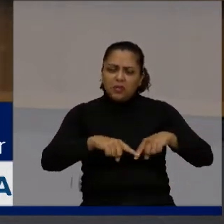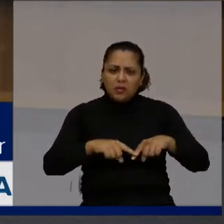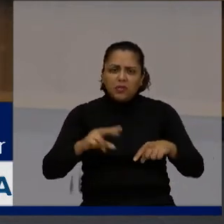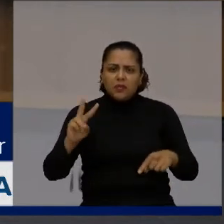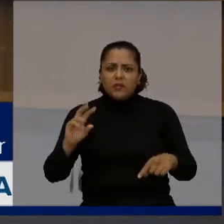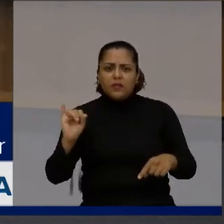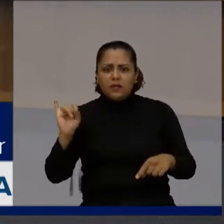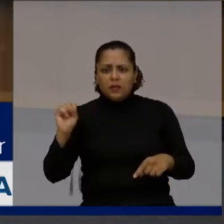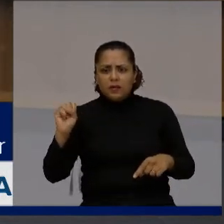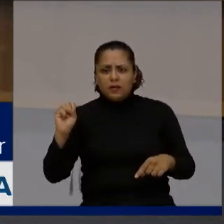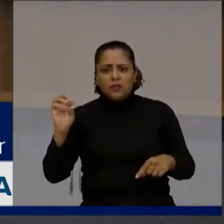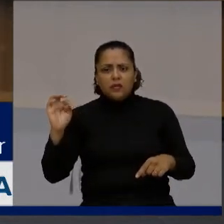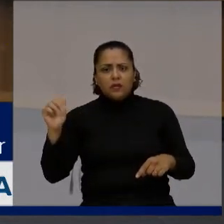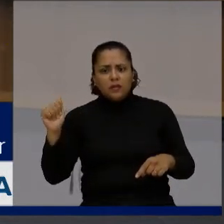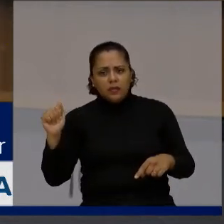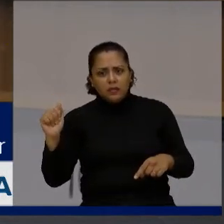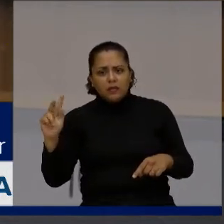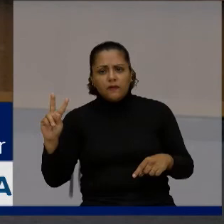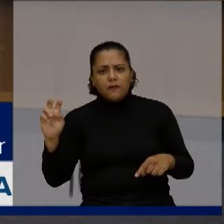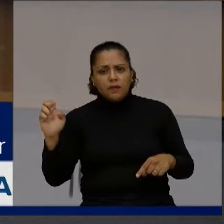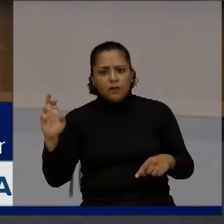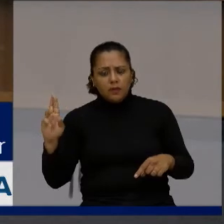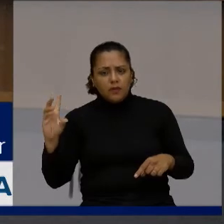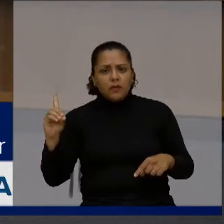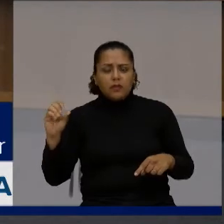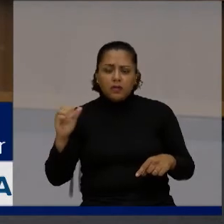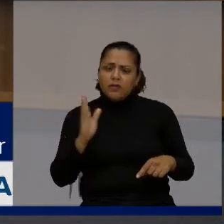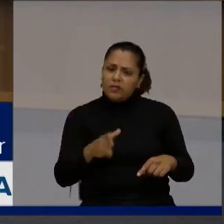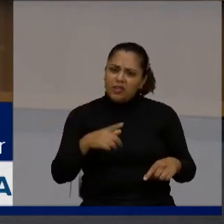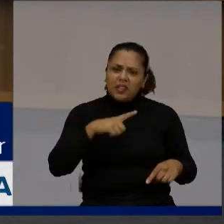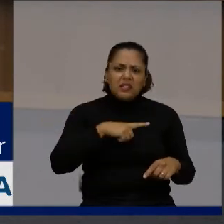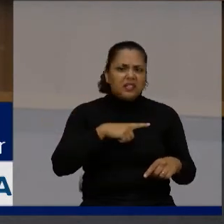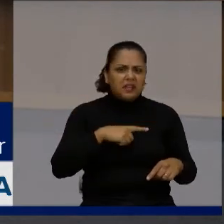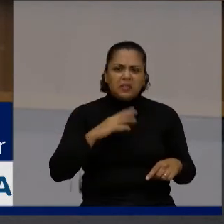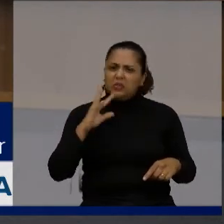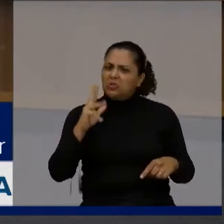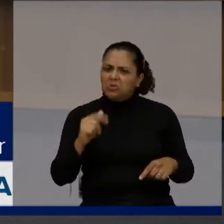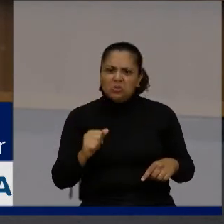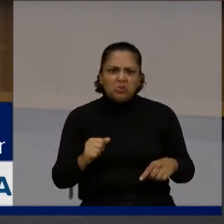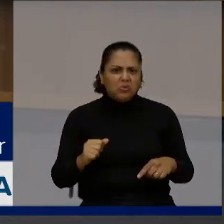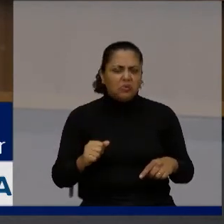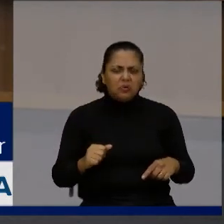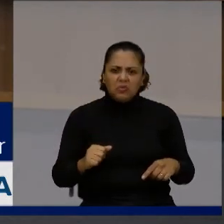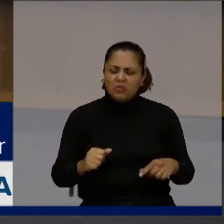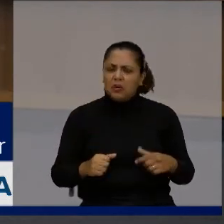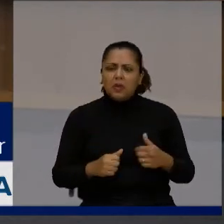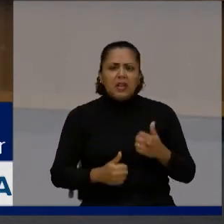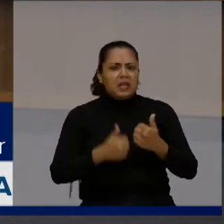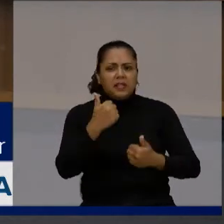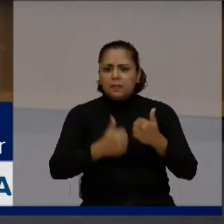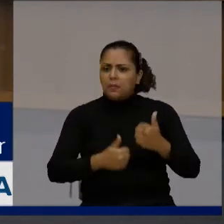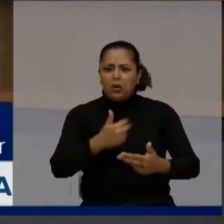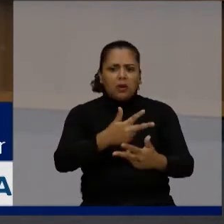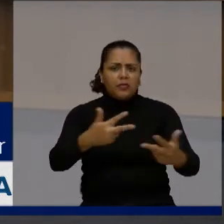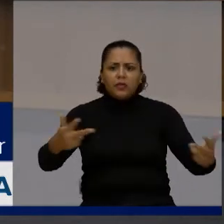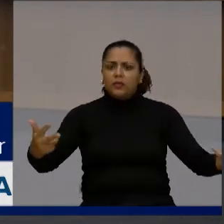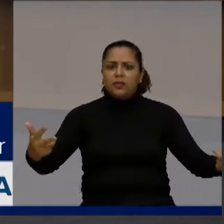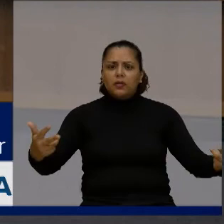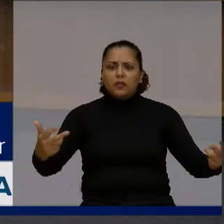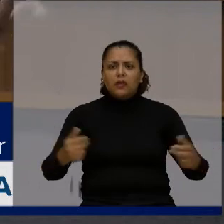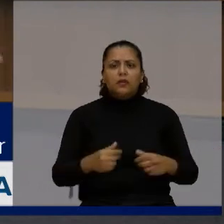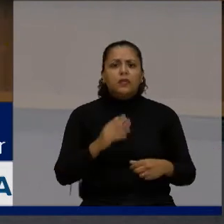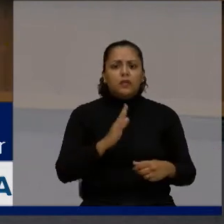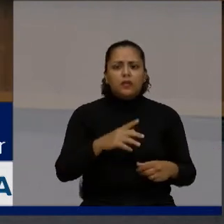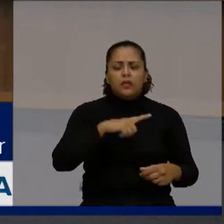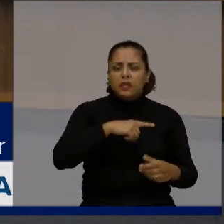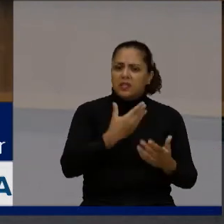existe um campo de futebol, onde já existe pista de skate, onde já existe EMF, EMEI, enfim, onde já tem